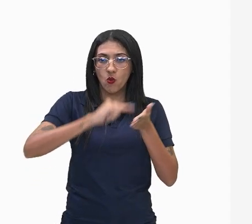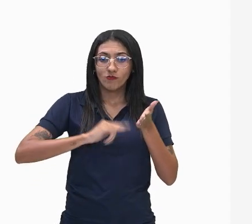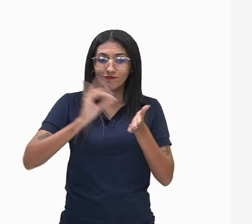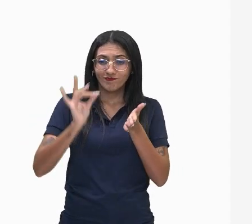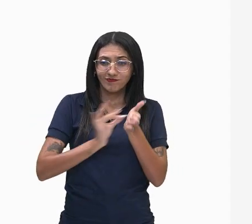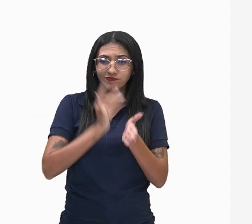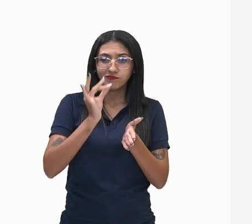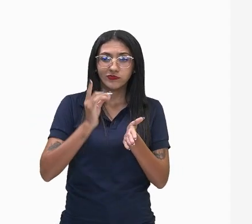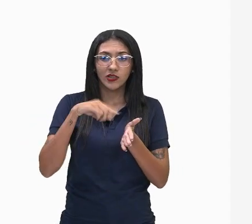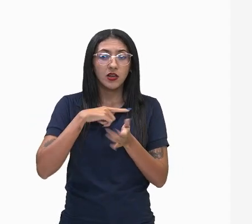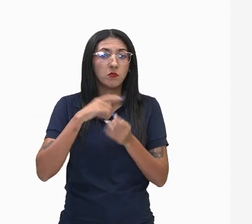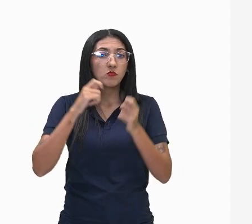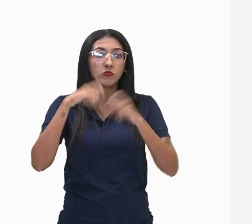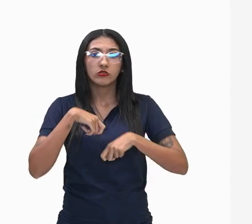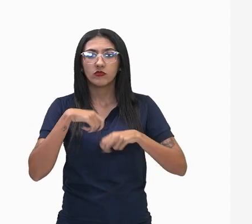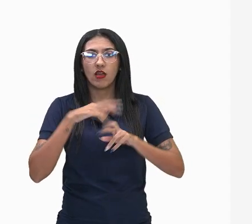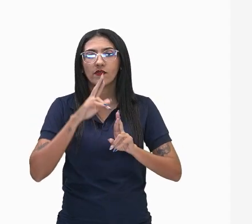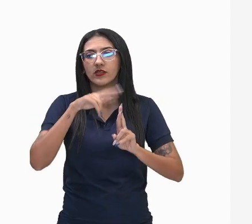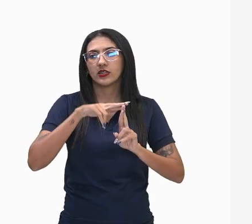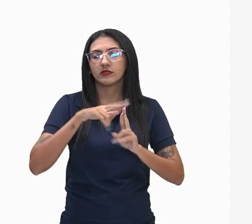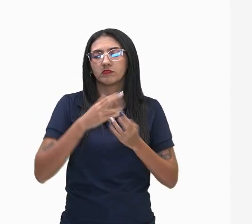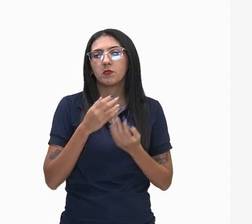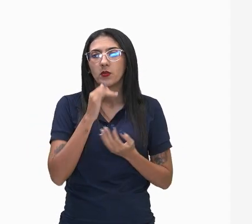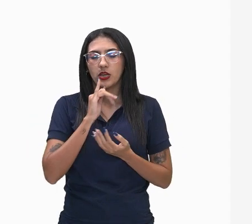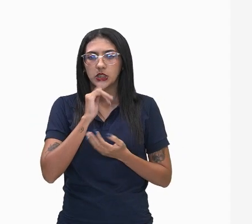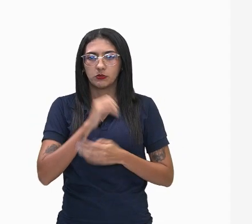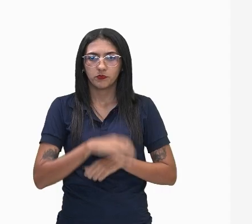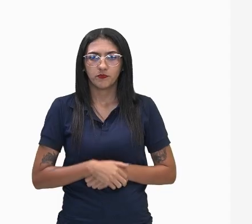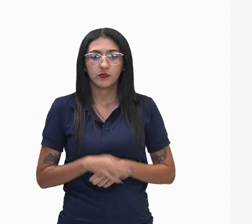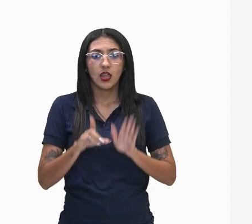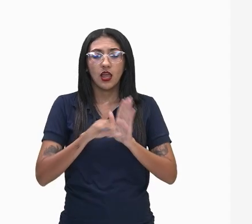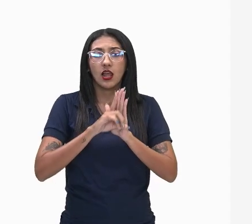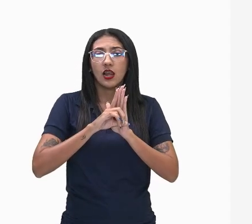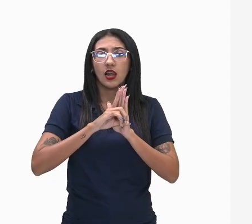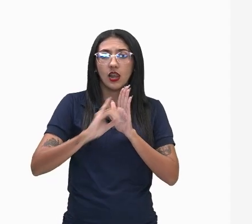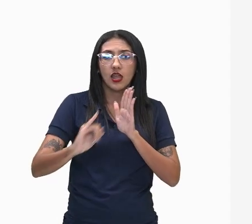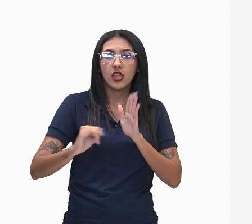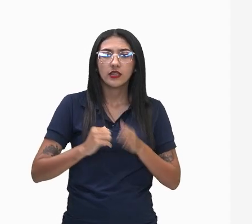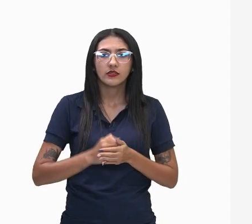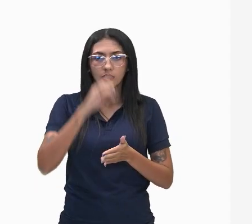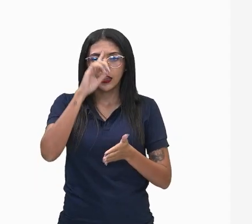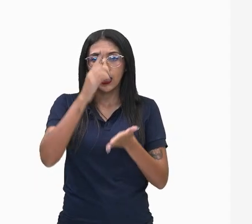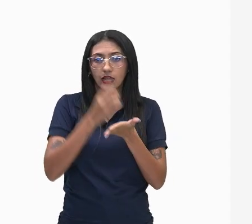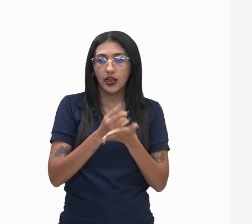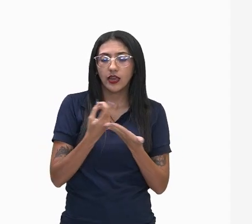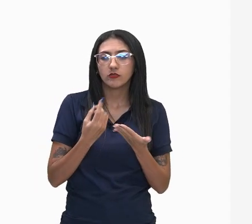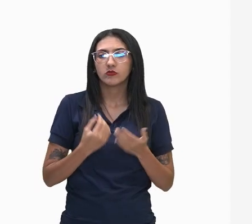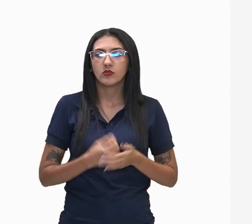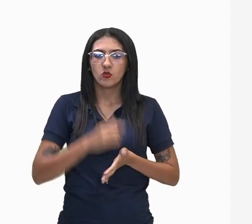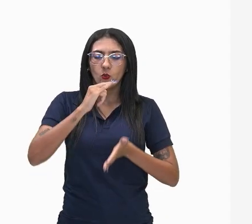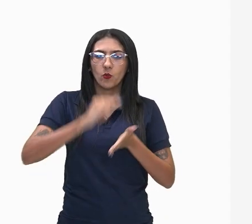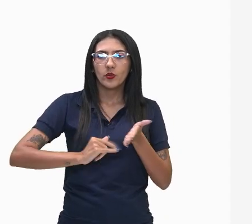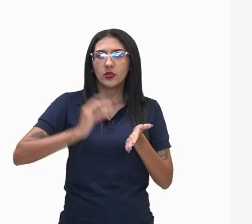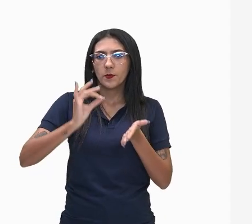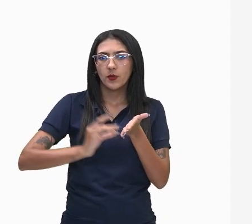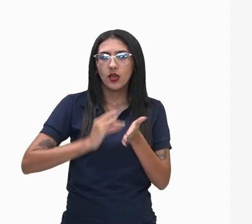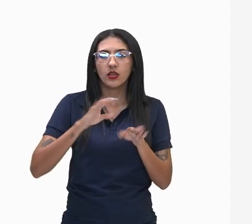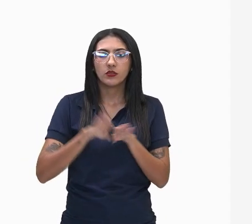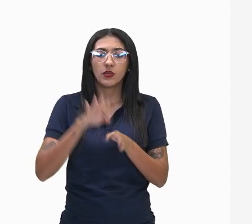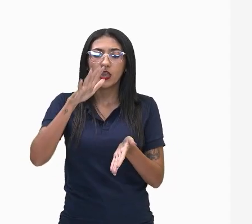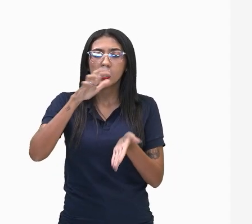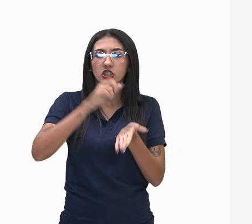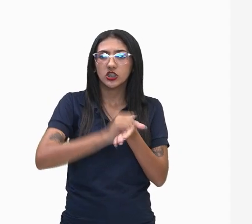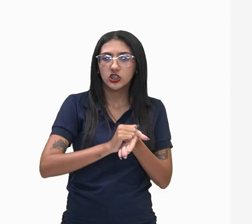eram considerados as fontes históricas, como leis, decretos, tratados, registros